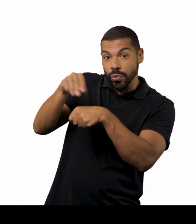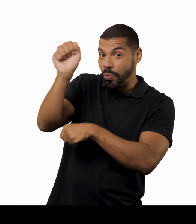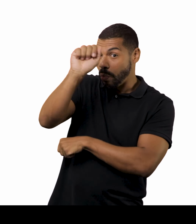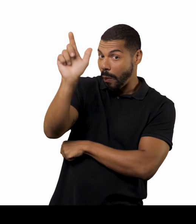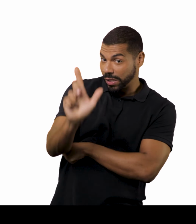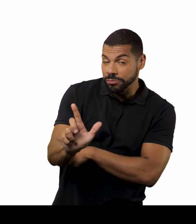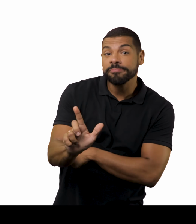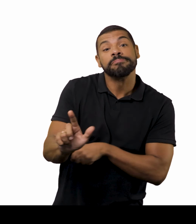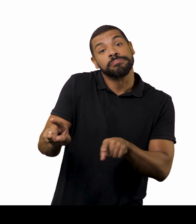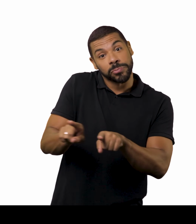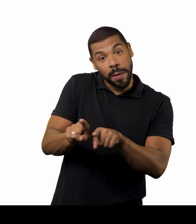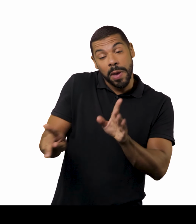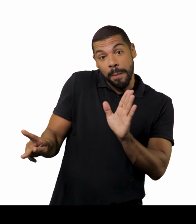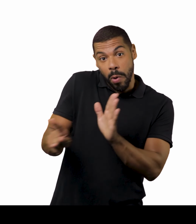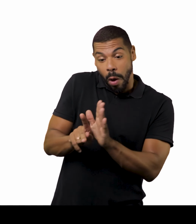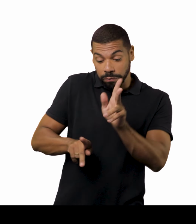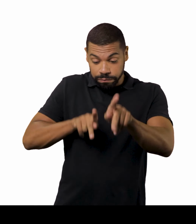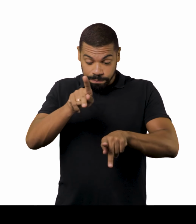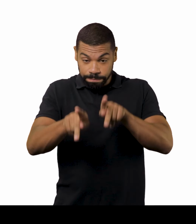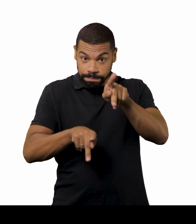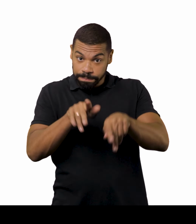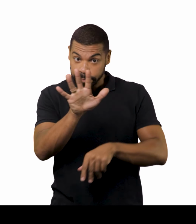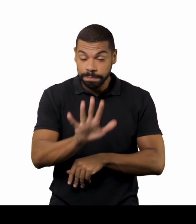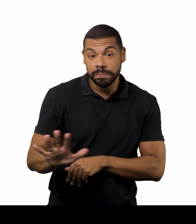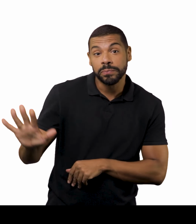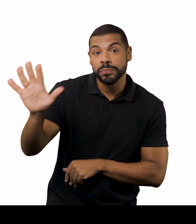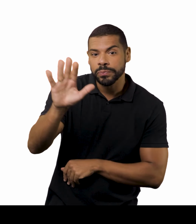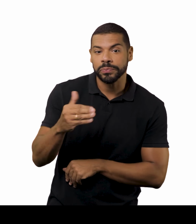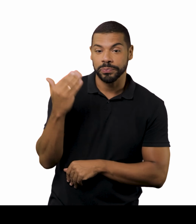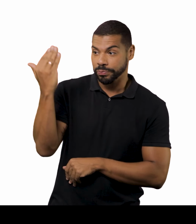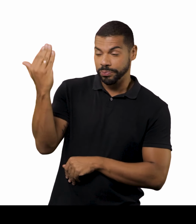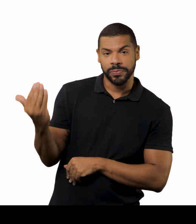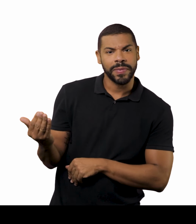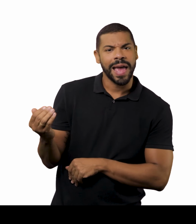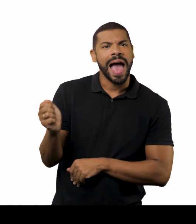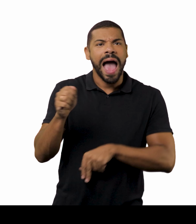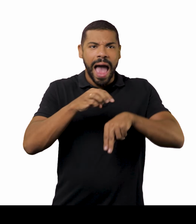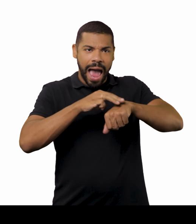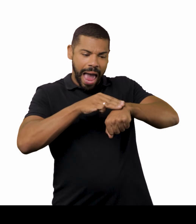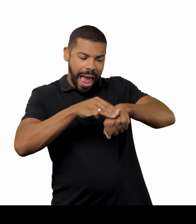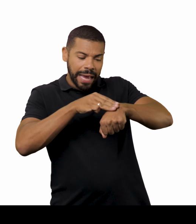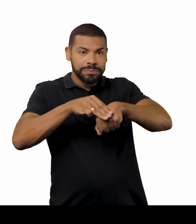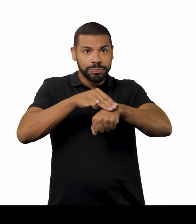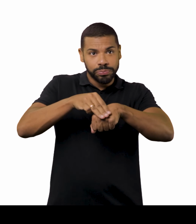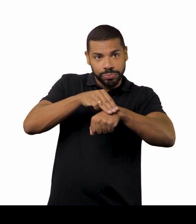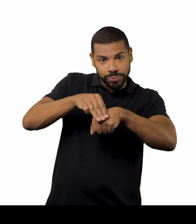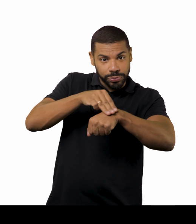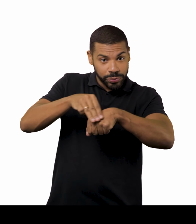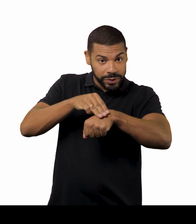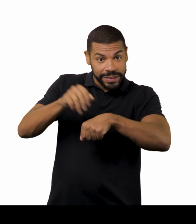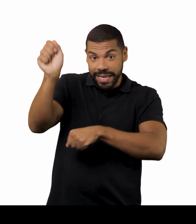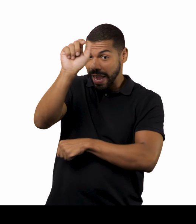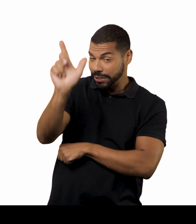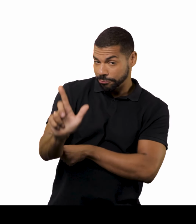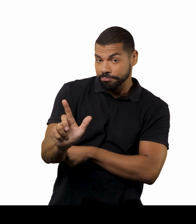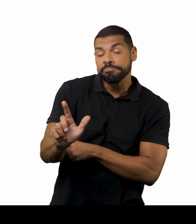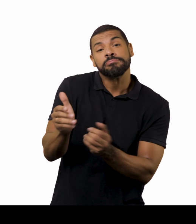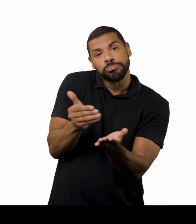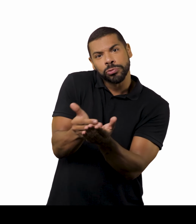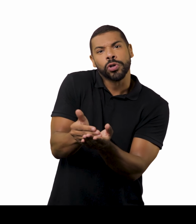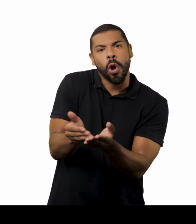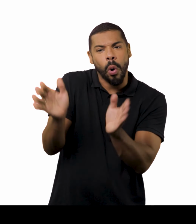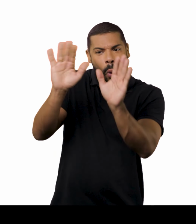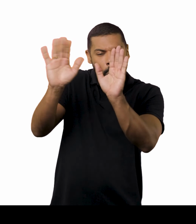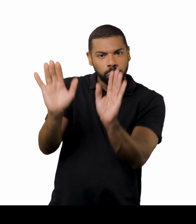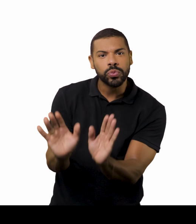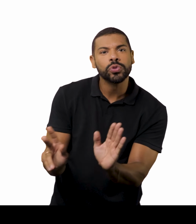também dos pós relacionados a isso. Esse look foi é sobre o age, que é um pigmento azul do anis, que tem todos os rituais de iniciação, que era